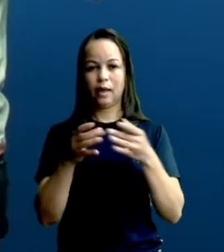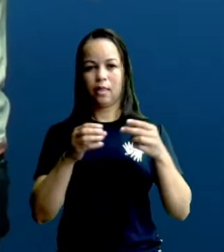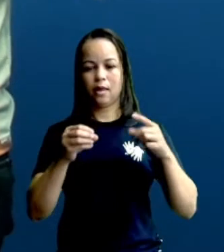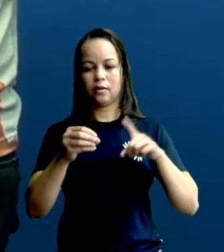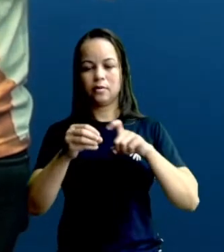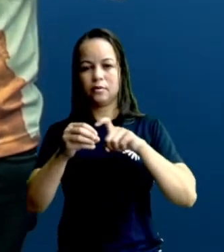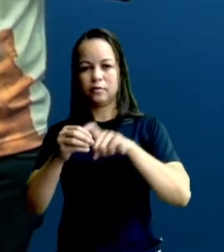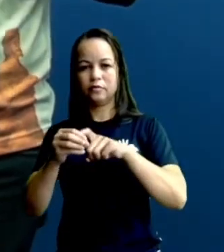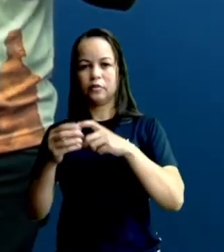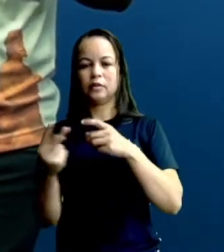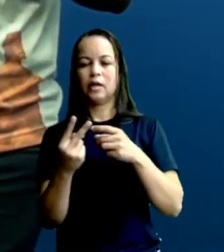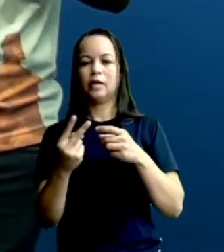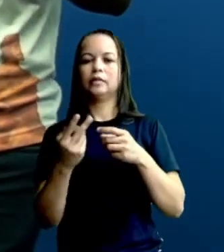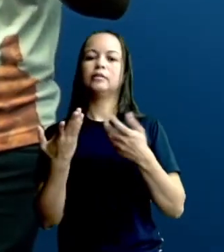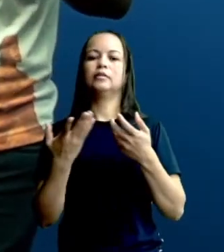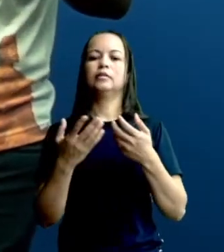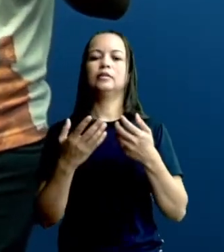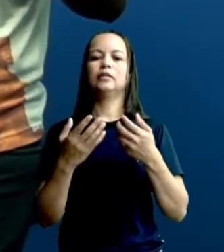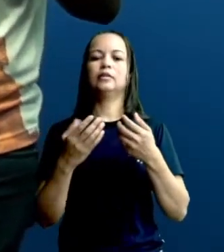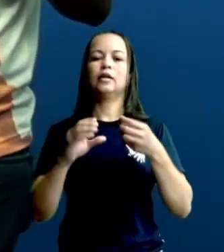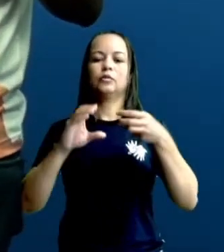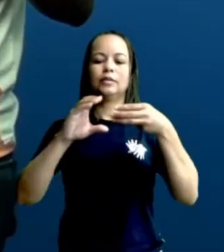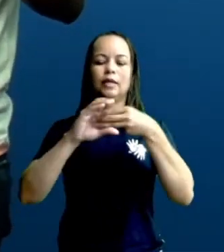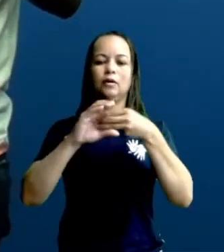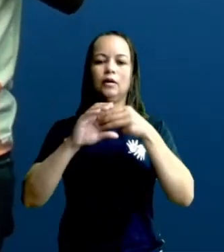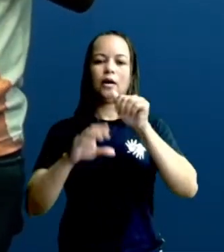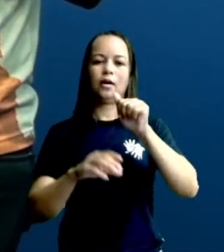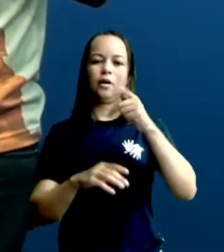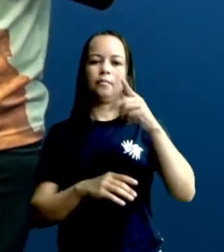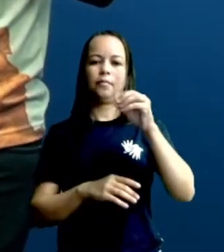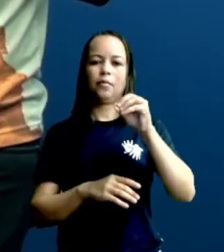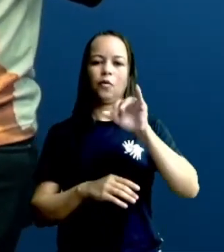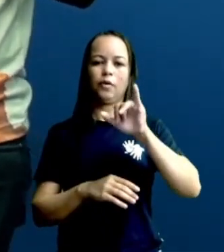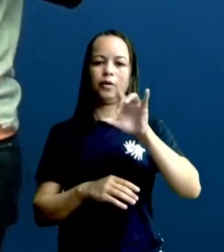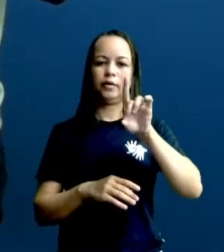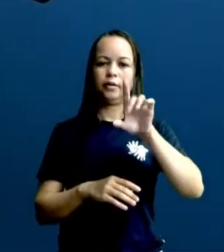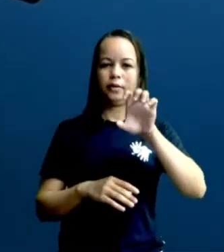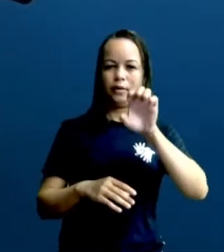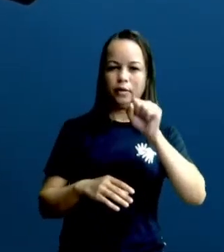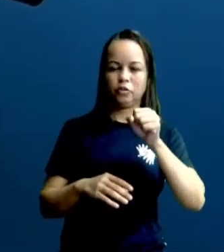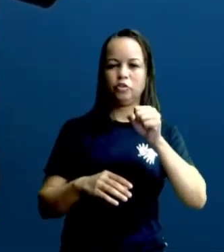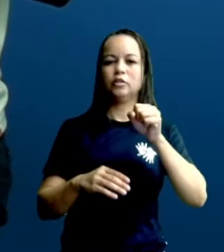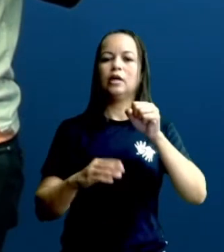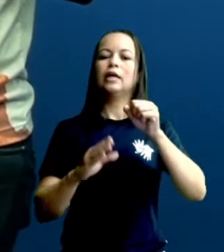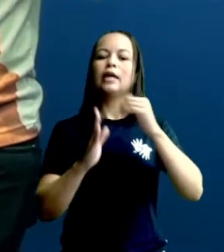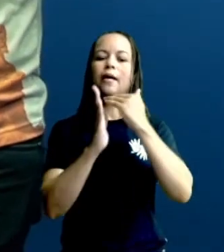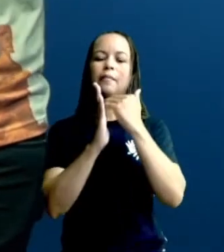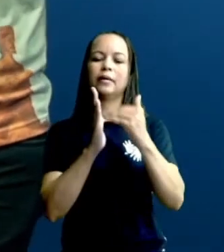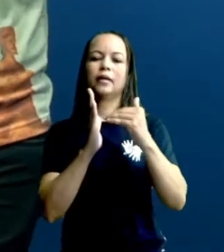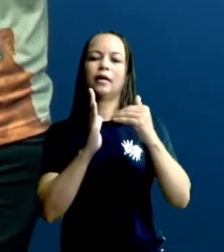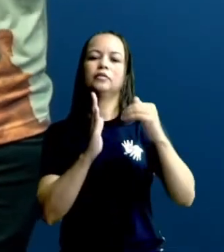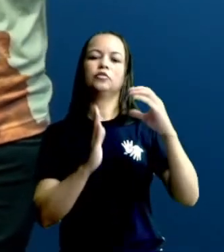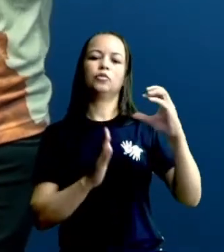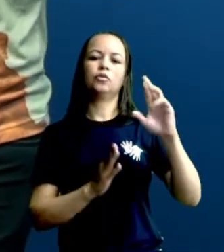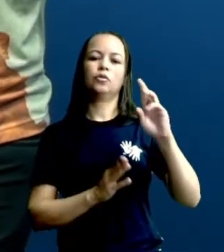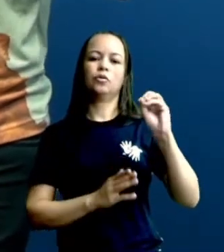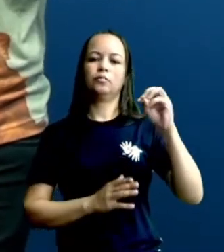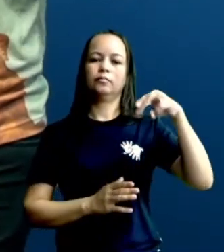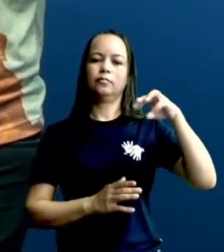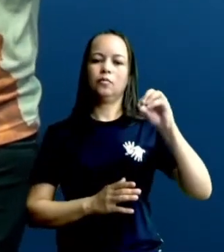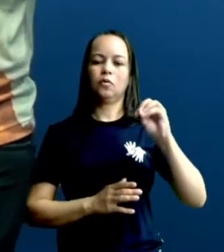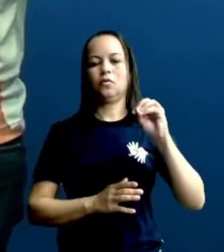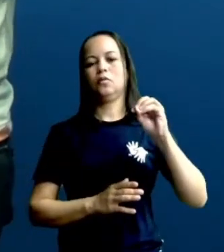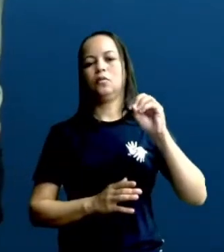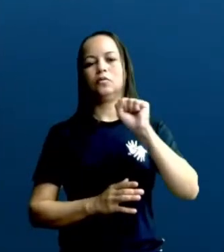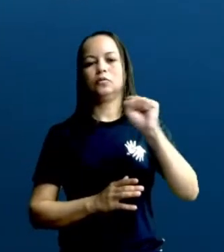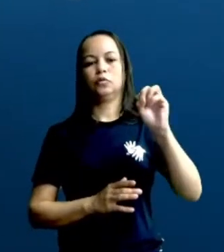eram chamadas de células haploides, porque ela possui a metade dos cromossomos de um indivíduo